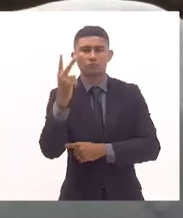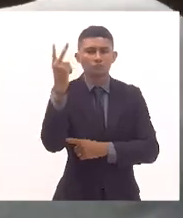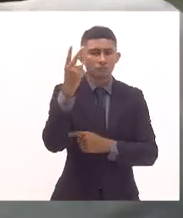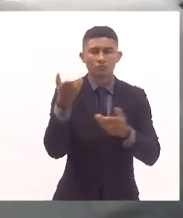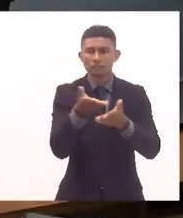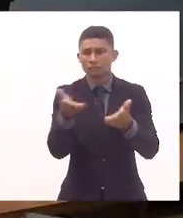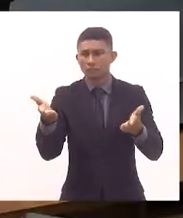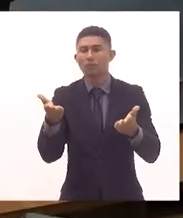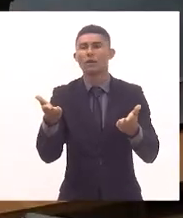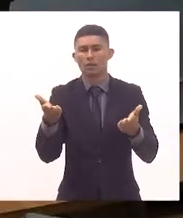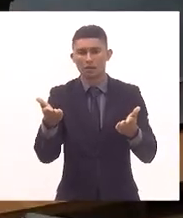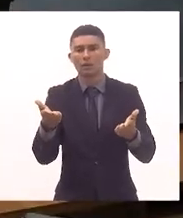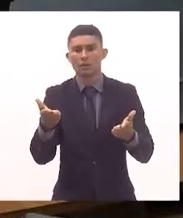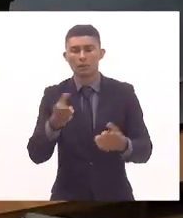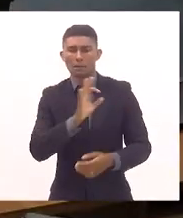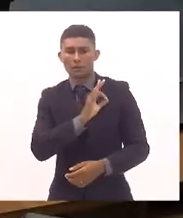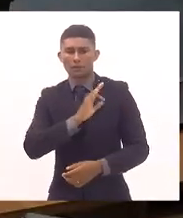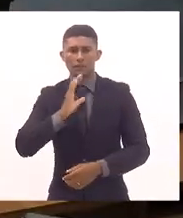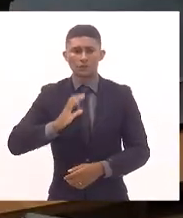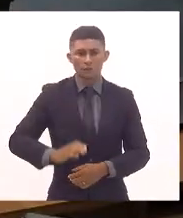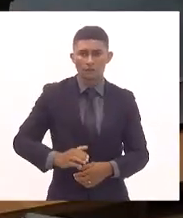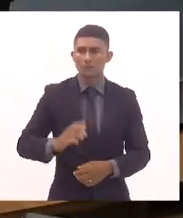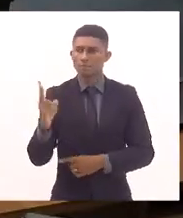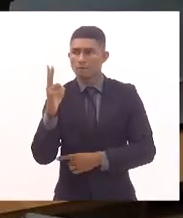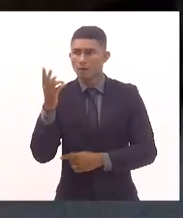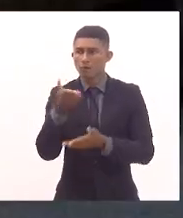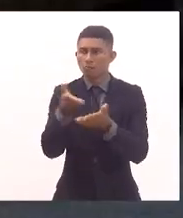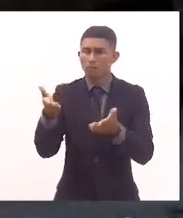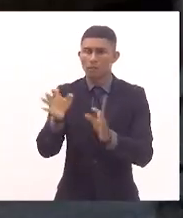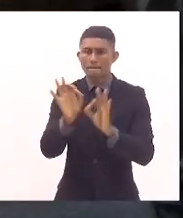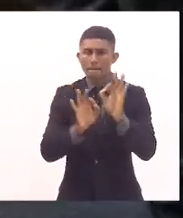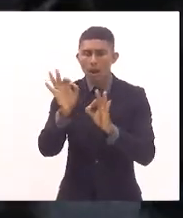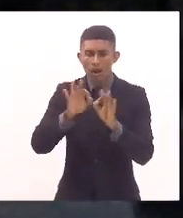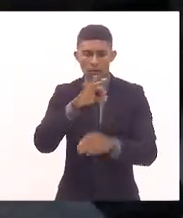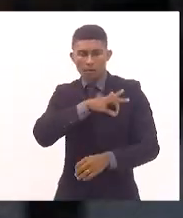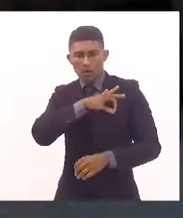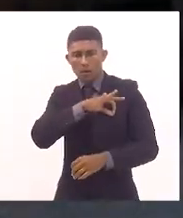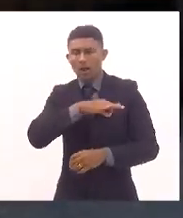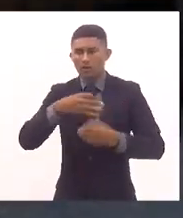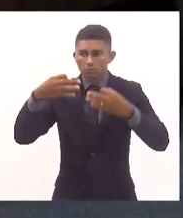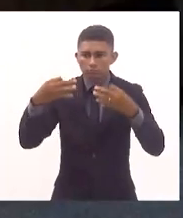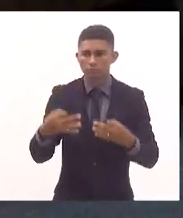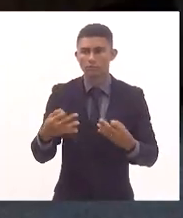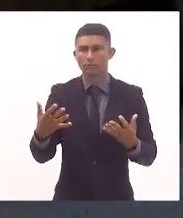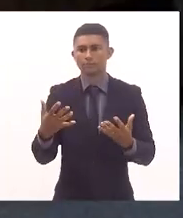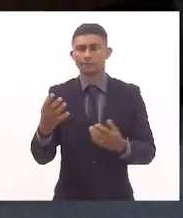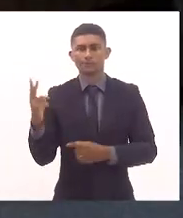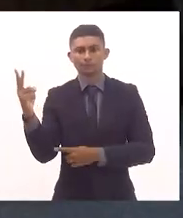as carreiras dos policiais civis, com um plano de cargos e salários decente,